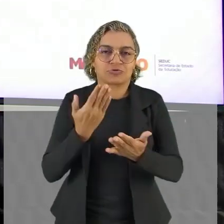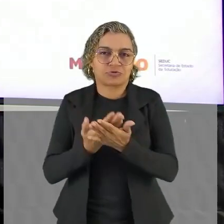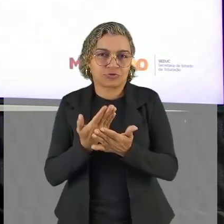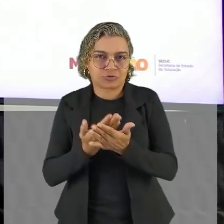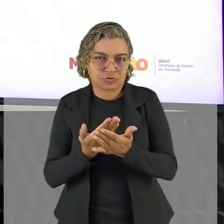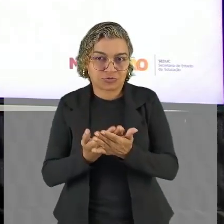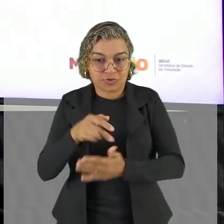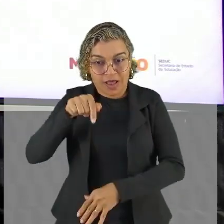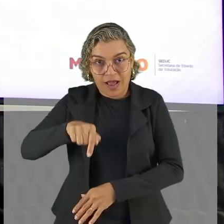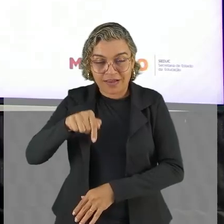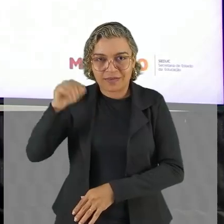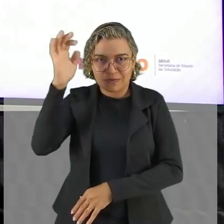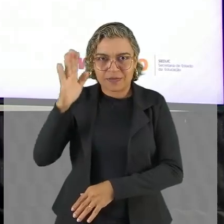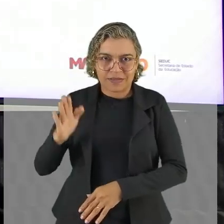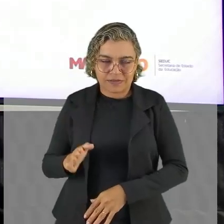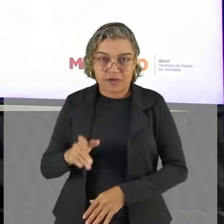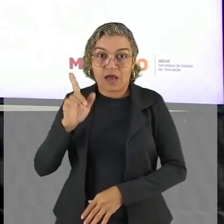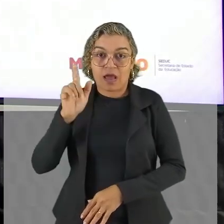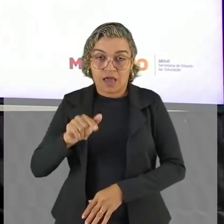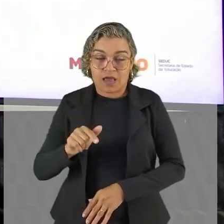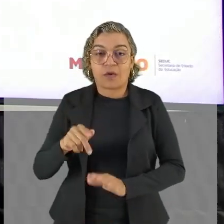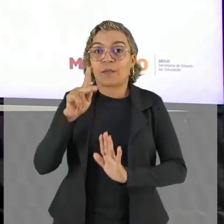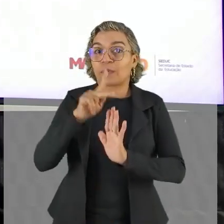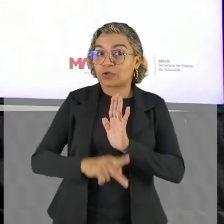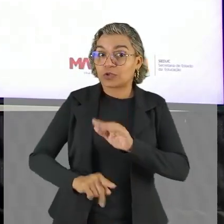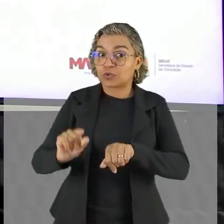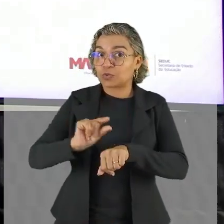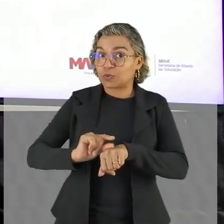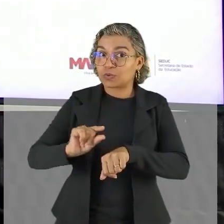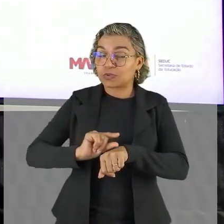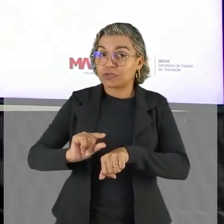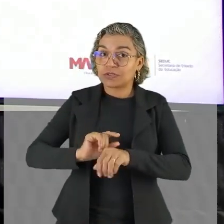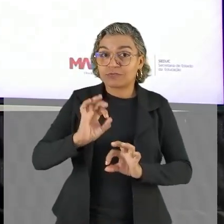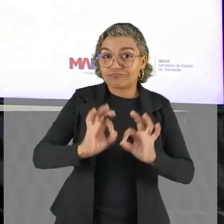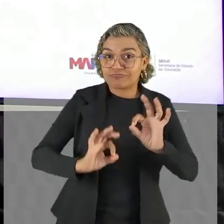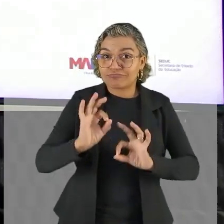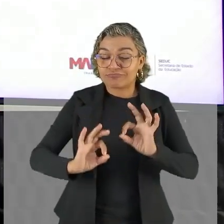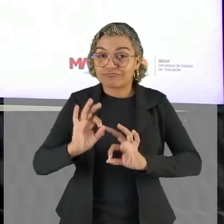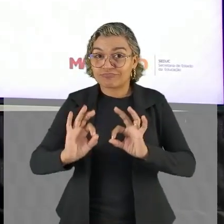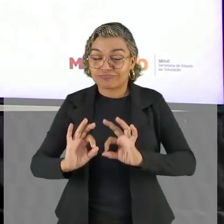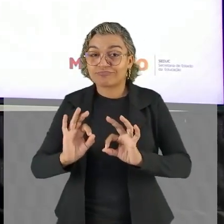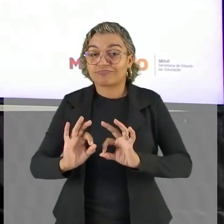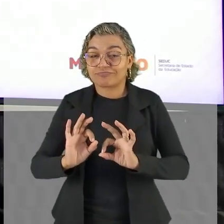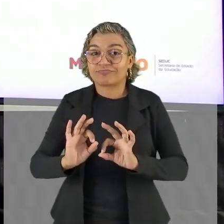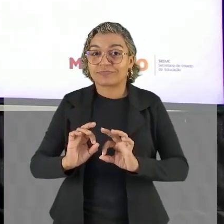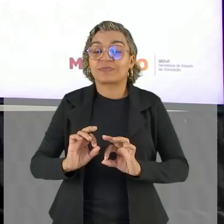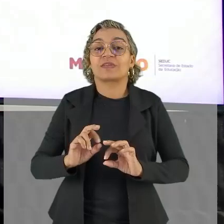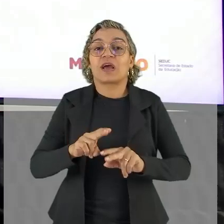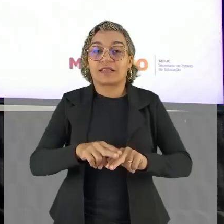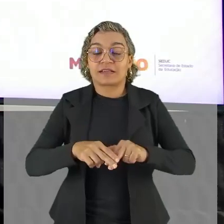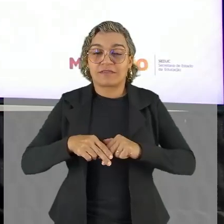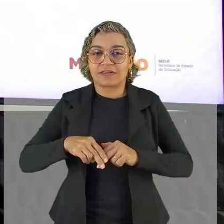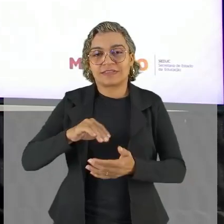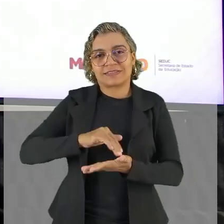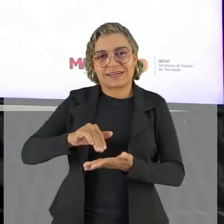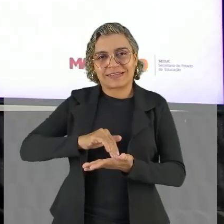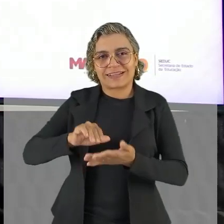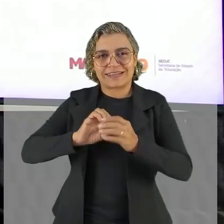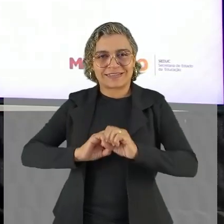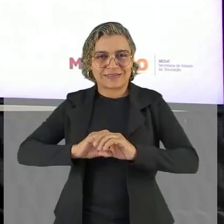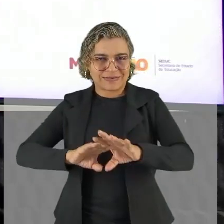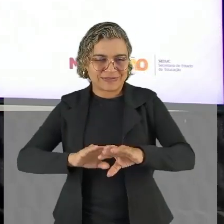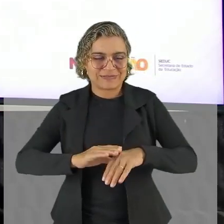um projeto, cursinho preparatório, é um projeto do governo do estado do Maranhão, através da Secretaria